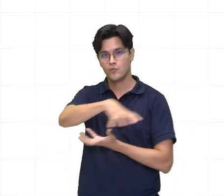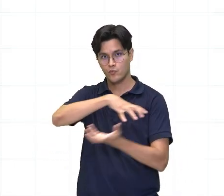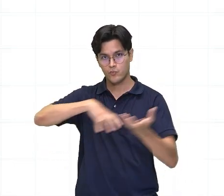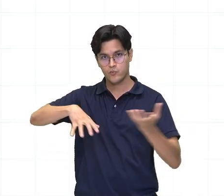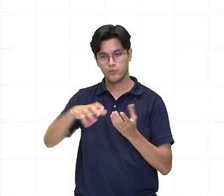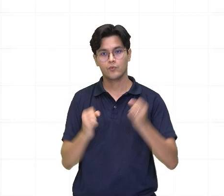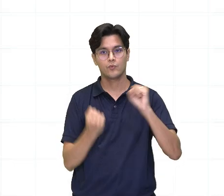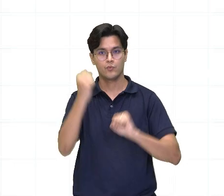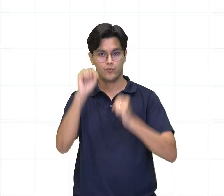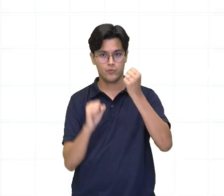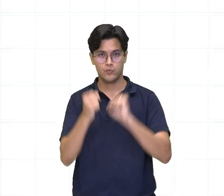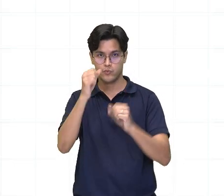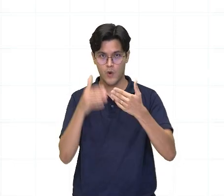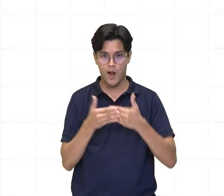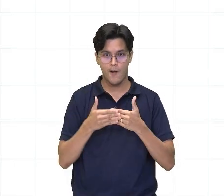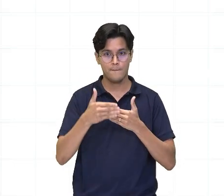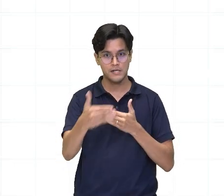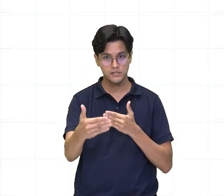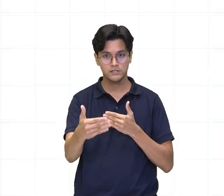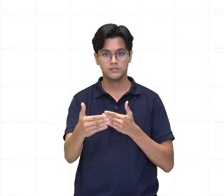Revolução Industrial,